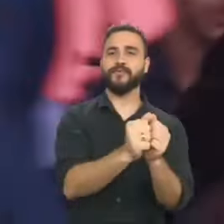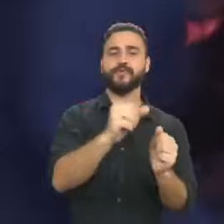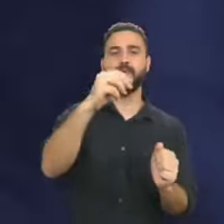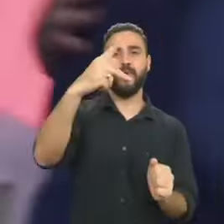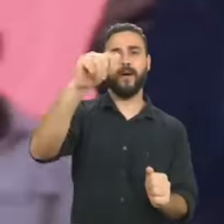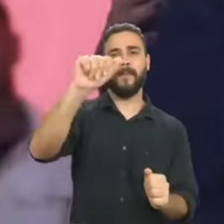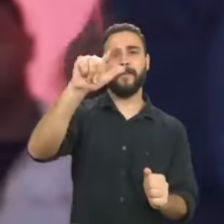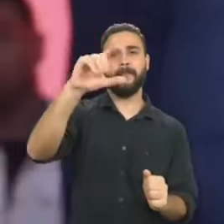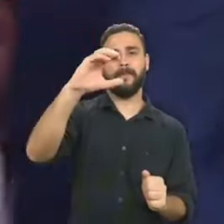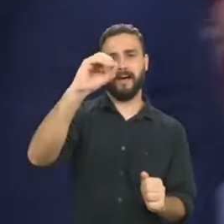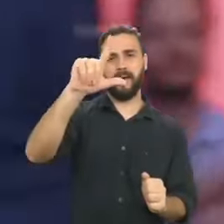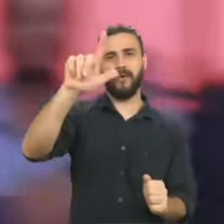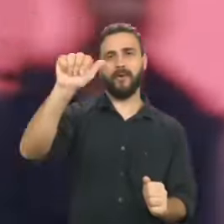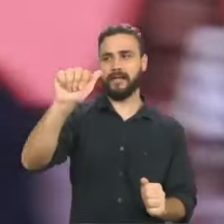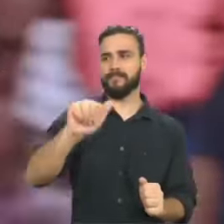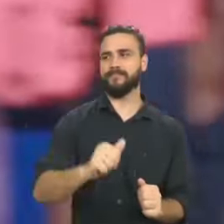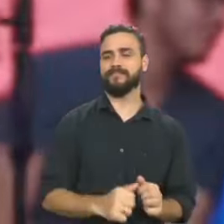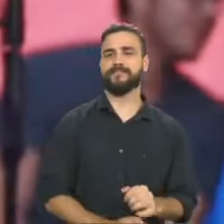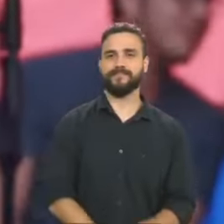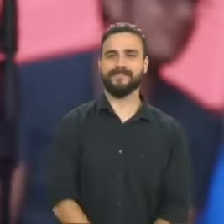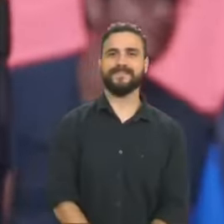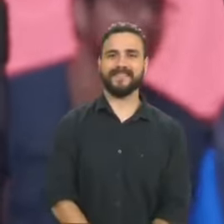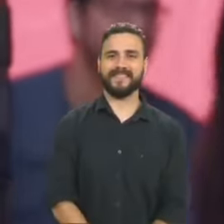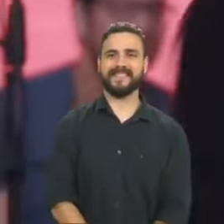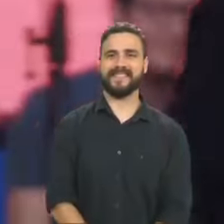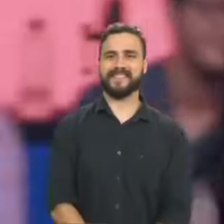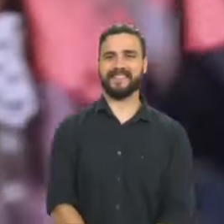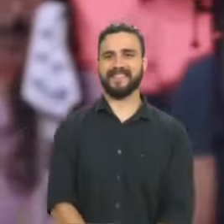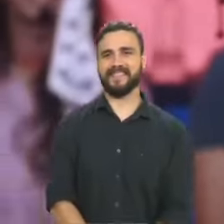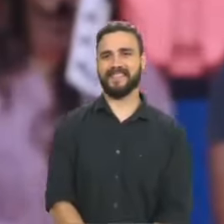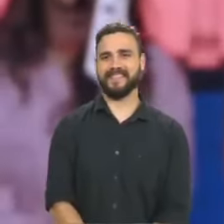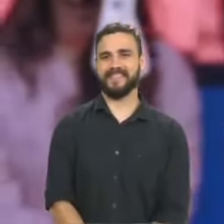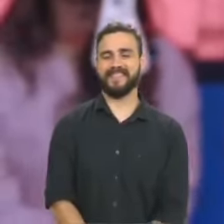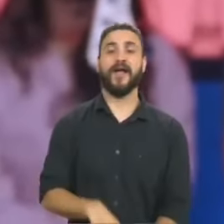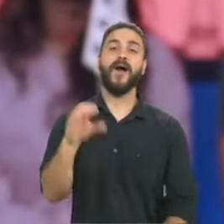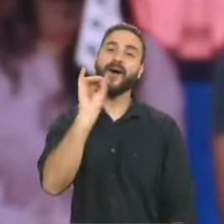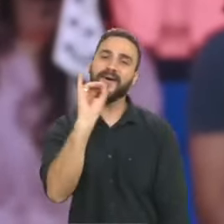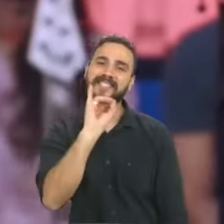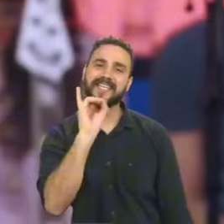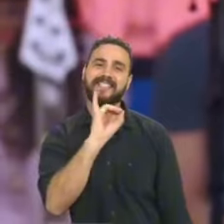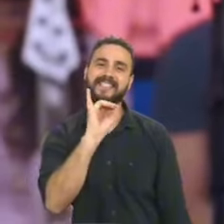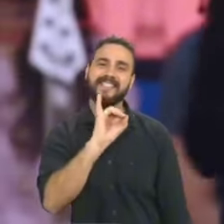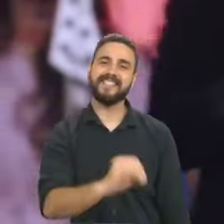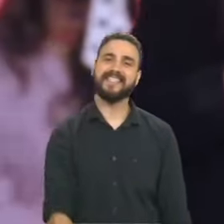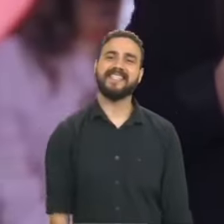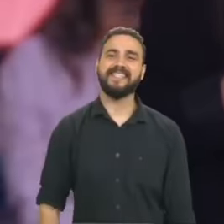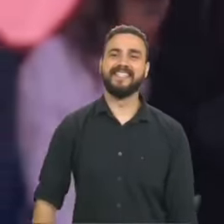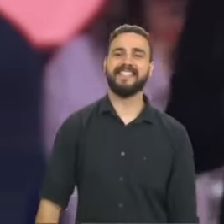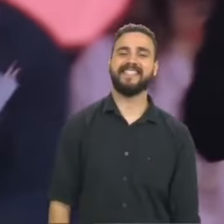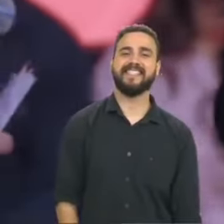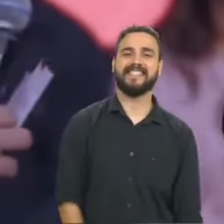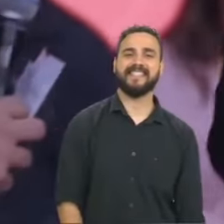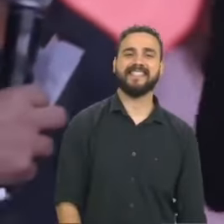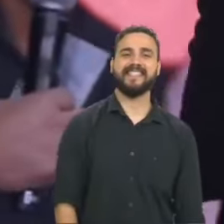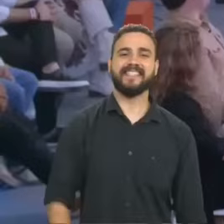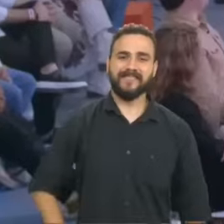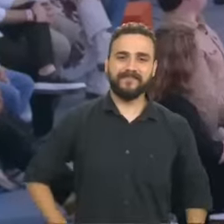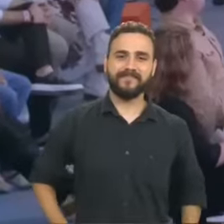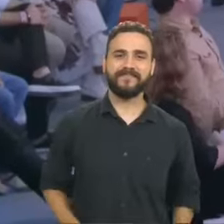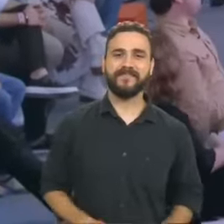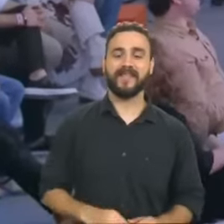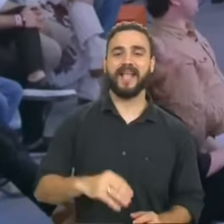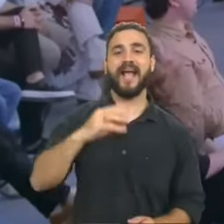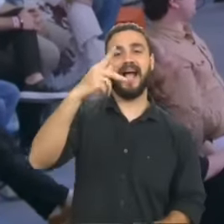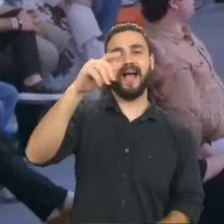Tudo bem? Tudo bem? Oi, gente. Fica aqui, Paola. Gente,